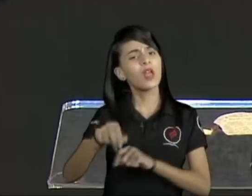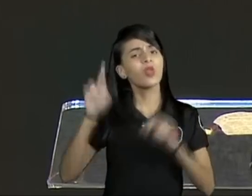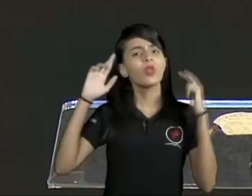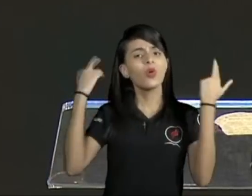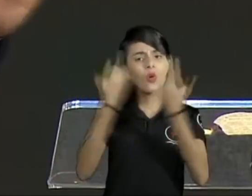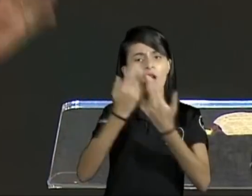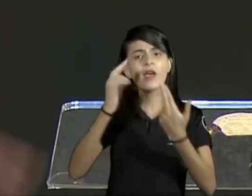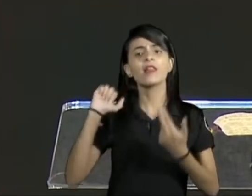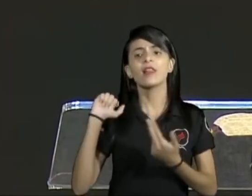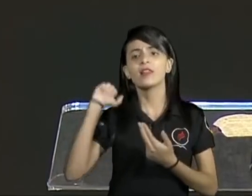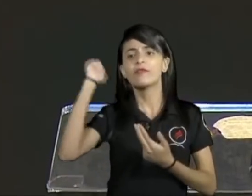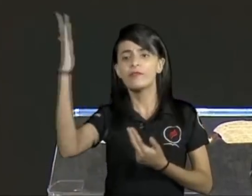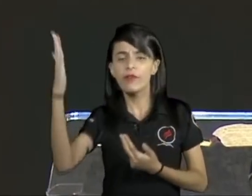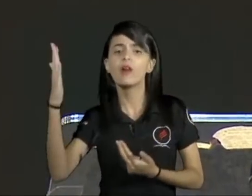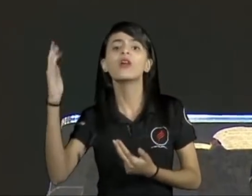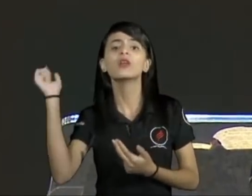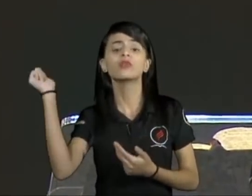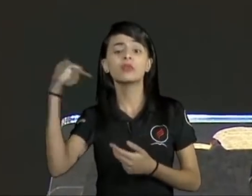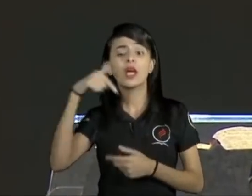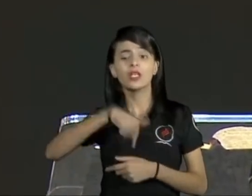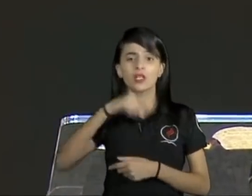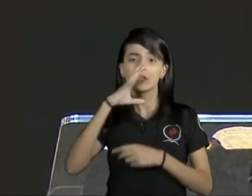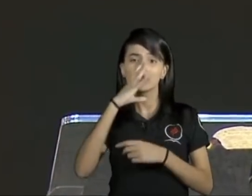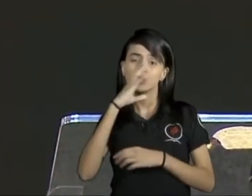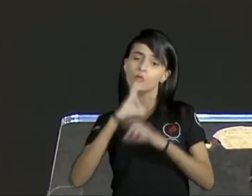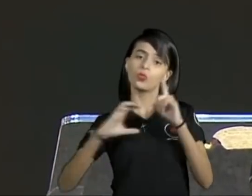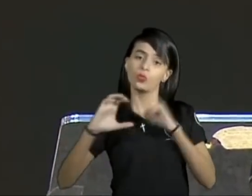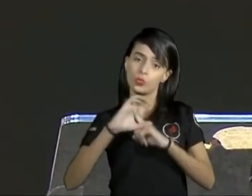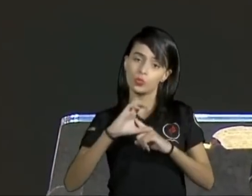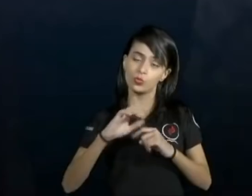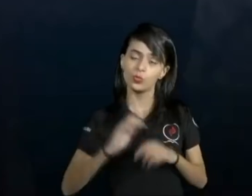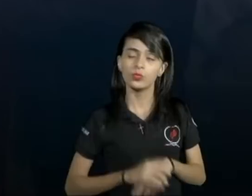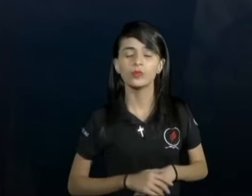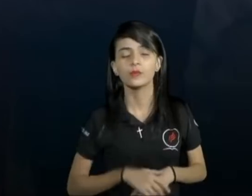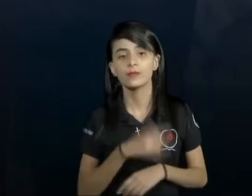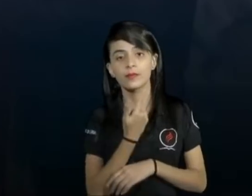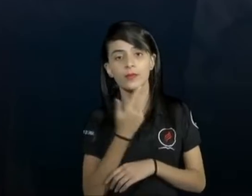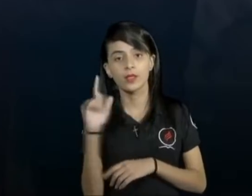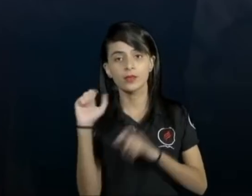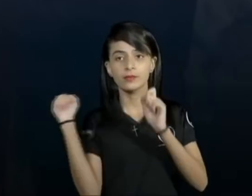Bora assistir culto a outra